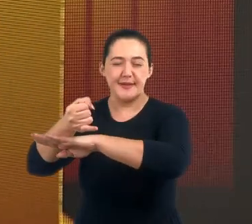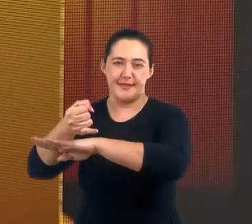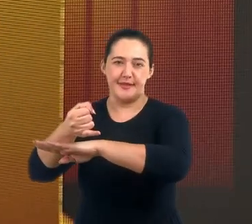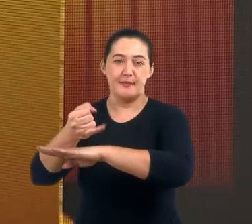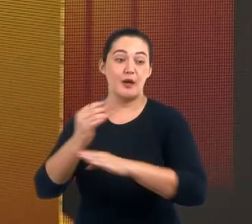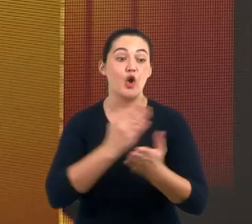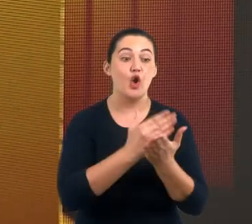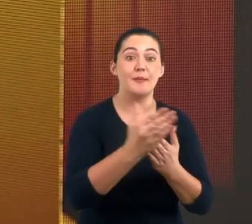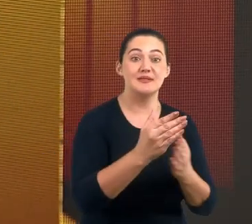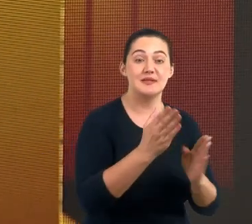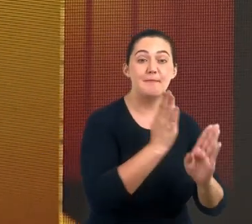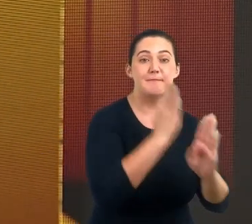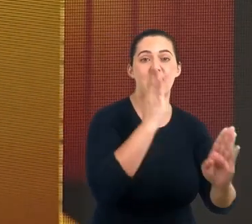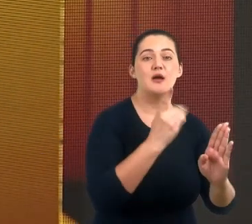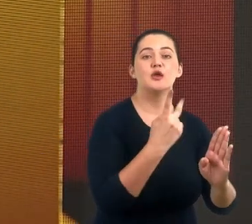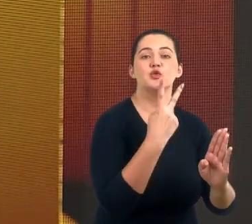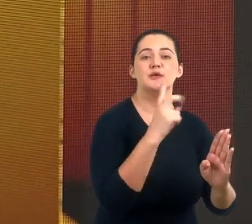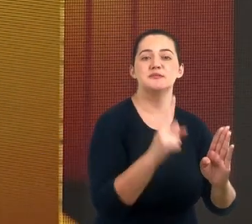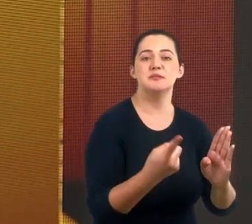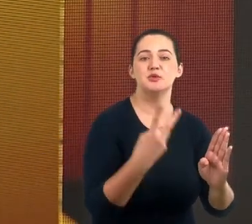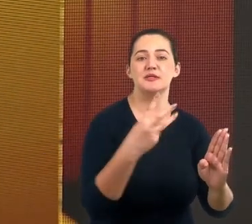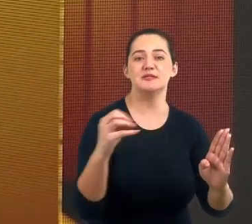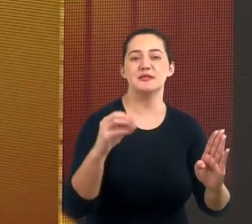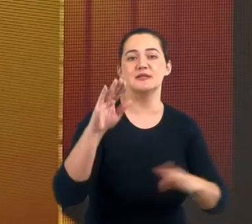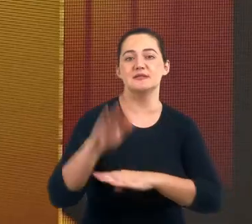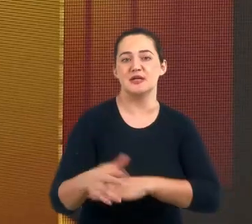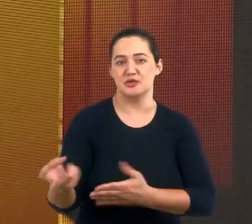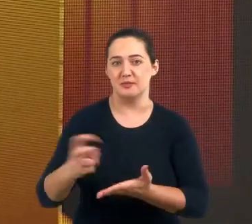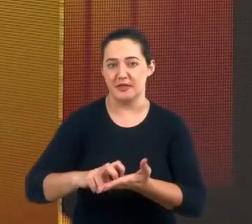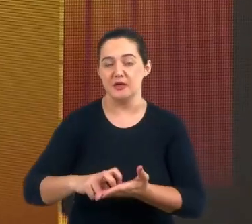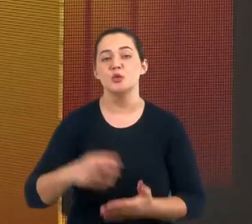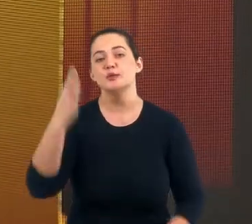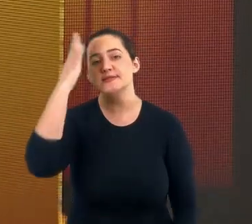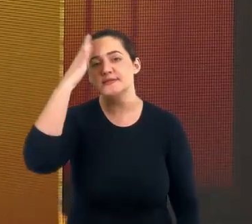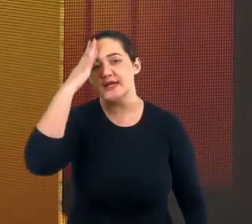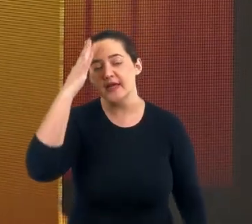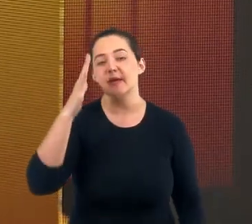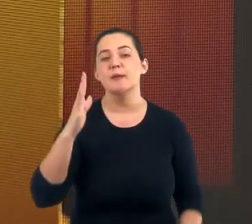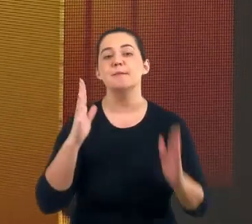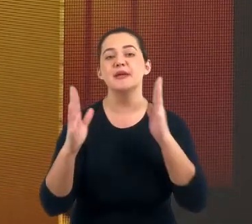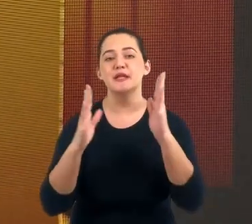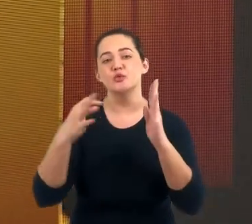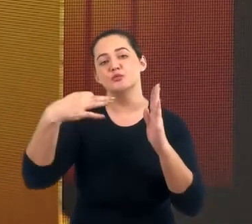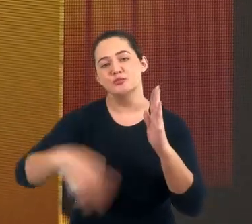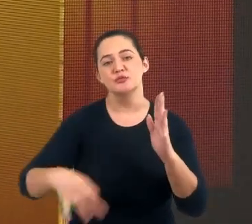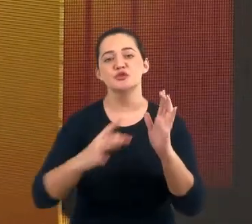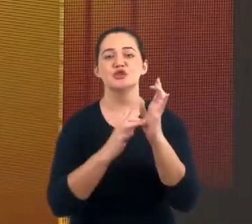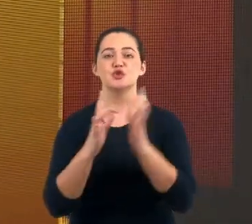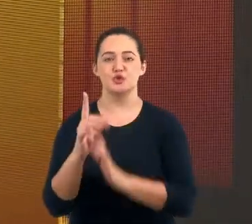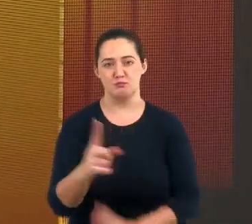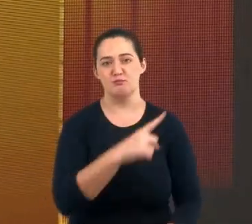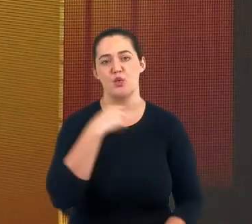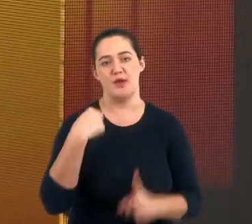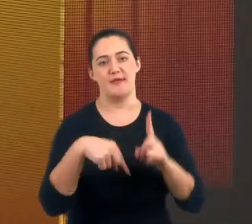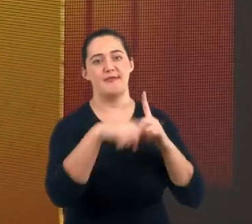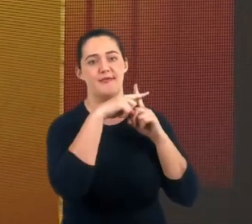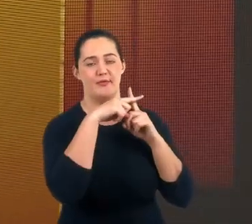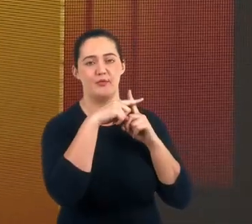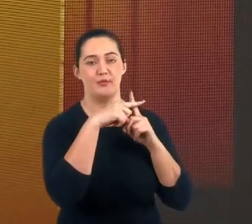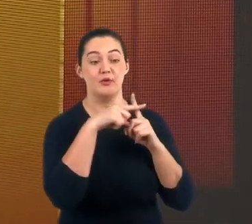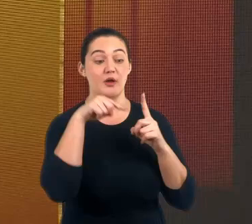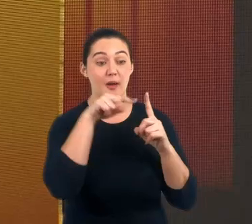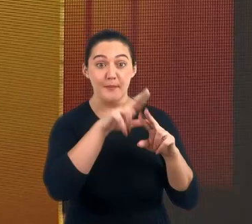tardes e manhãs, eu tenho a informação de quando Jesus foi crucificado. E a partir dessa